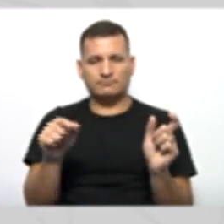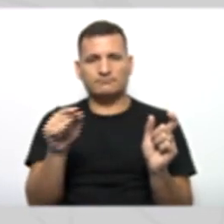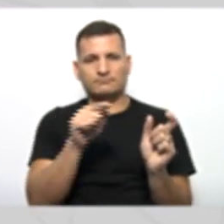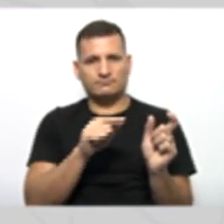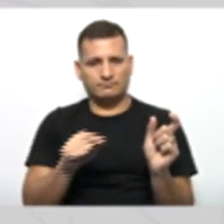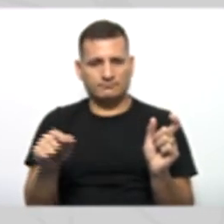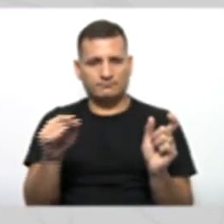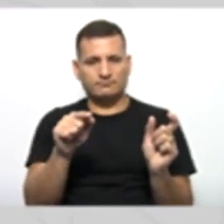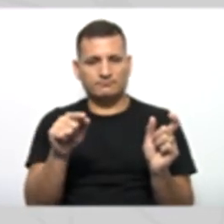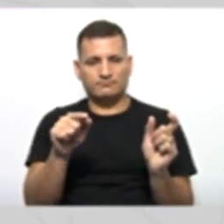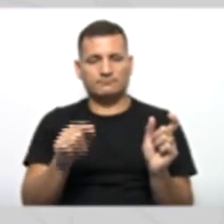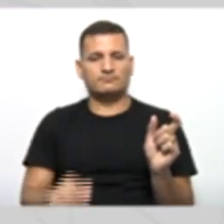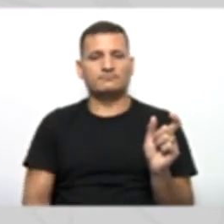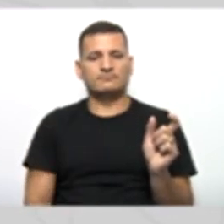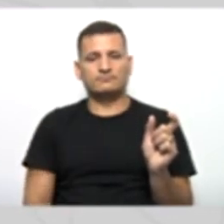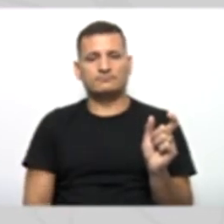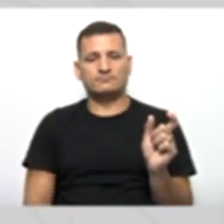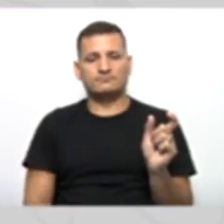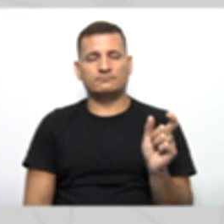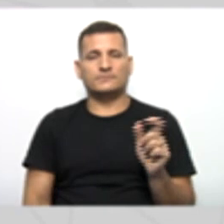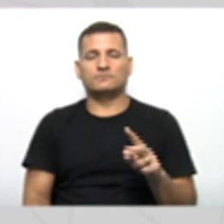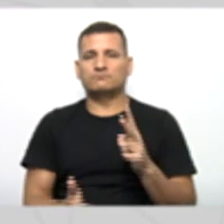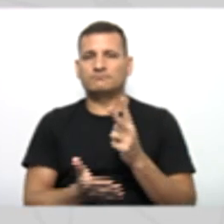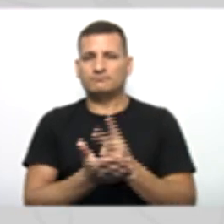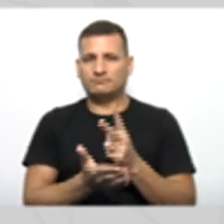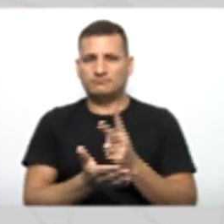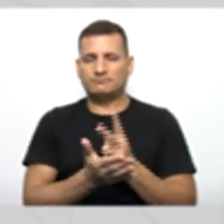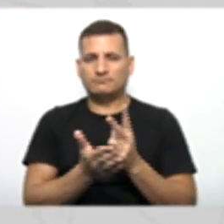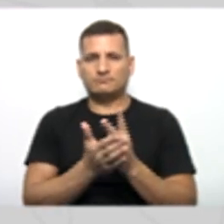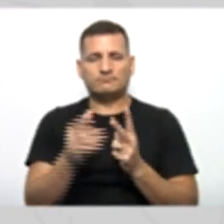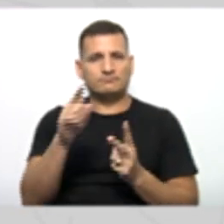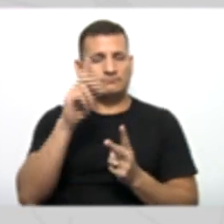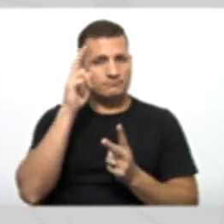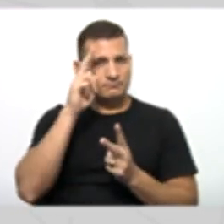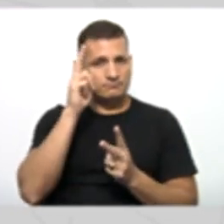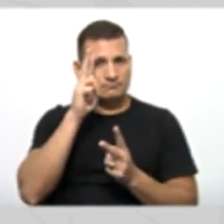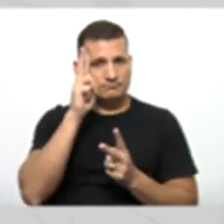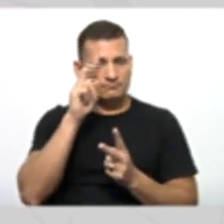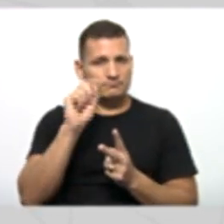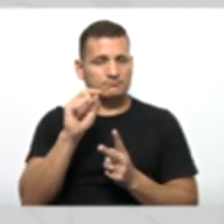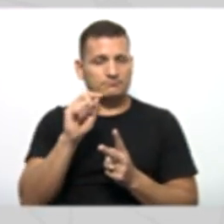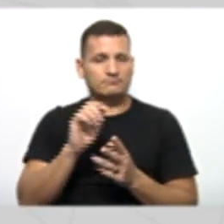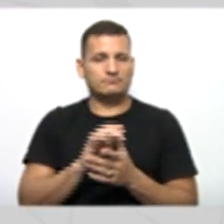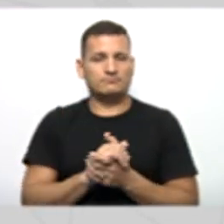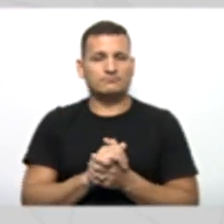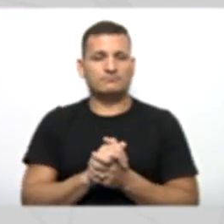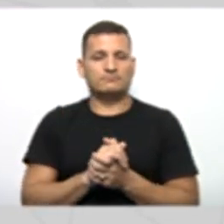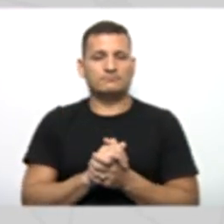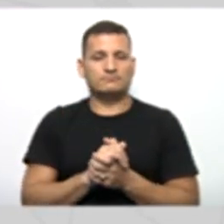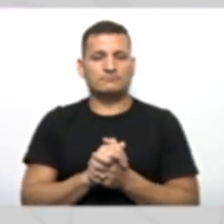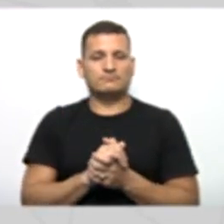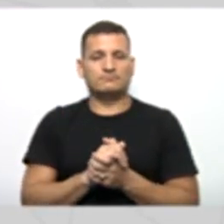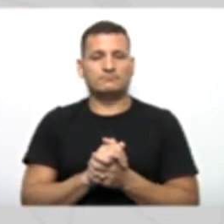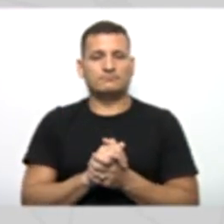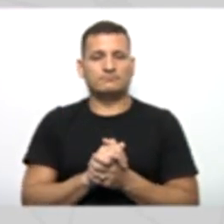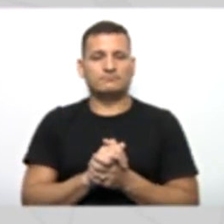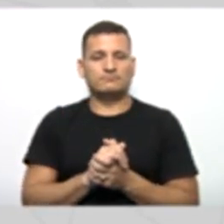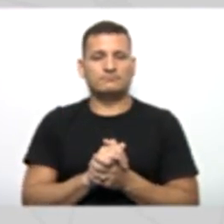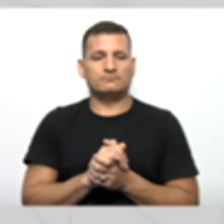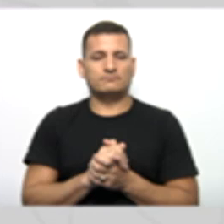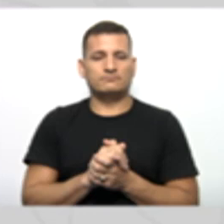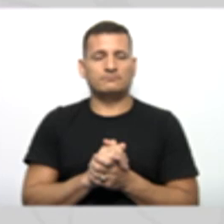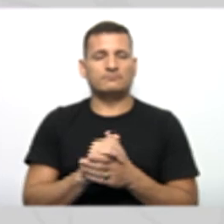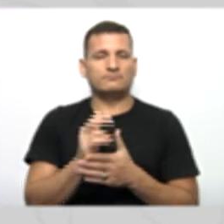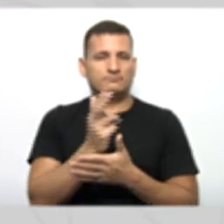realizar pedido. E sempre lembram do que os casos de uso, ele o que ilustram